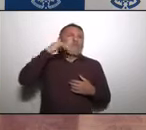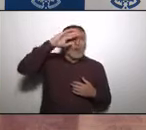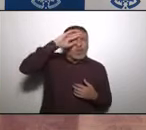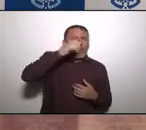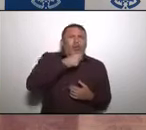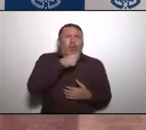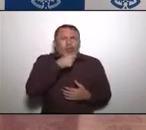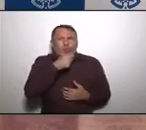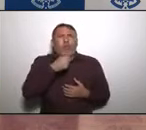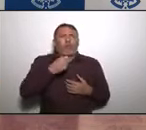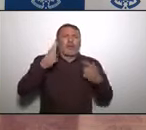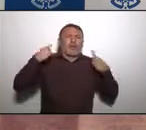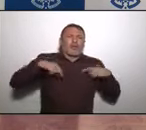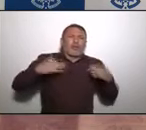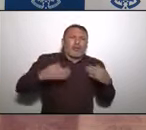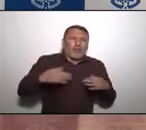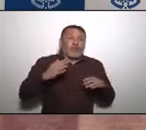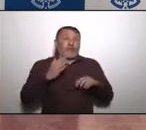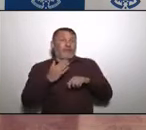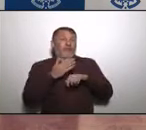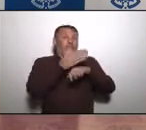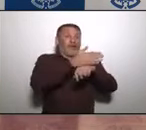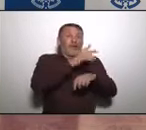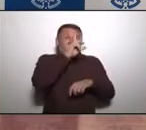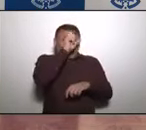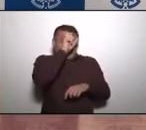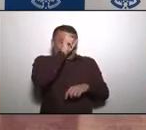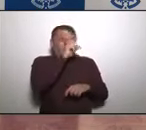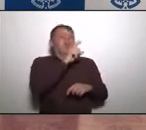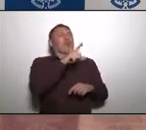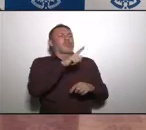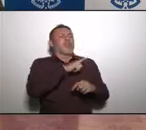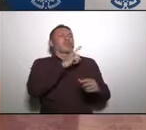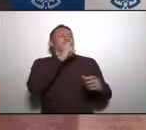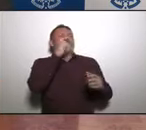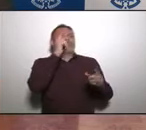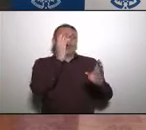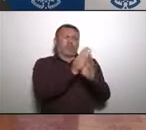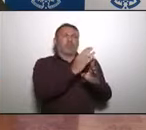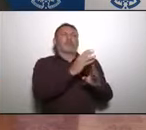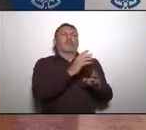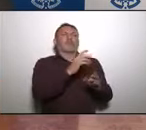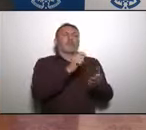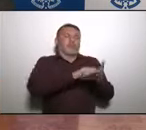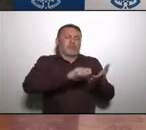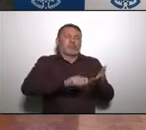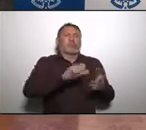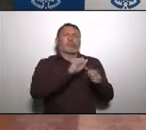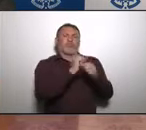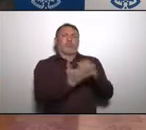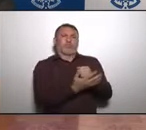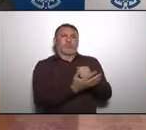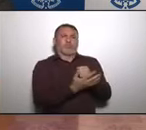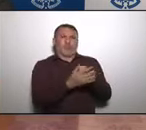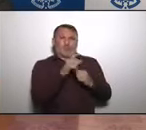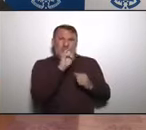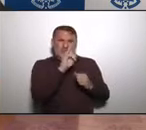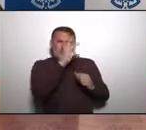no corpo, elas serão notificadas com a Covid-19. Então, assim, eu gostaria de saber, essas notificações vão entrar